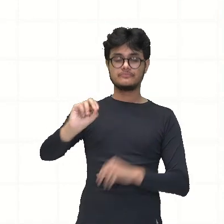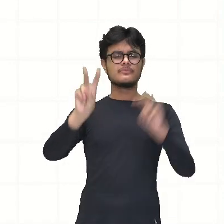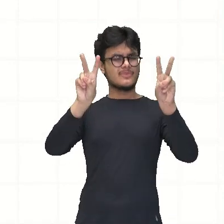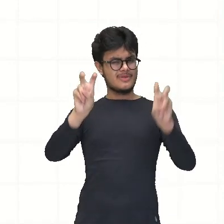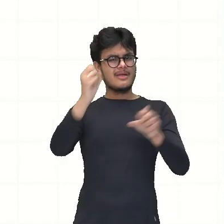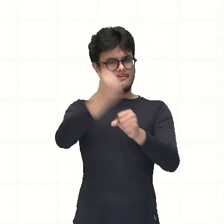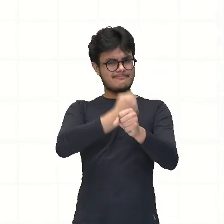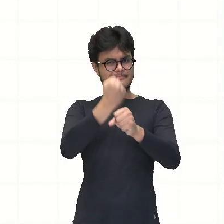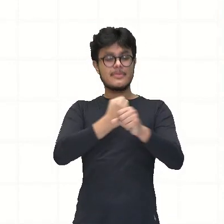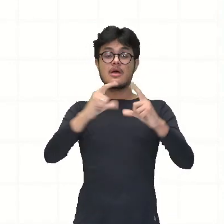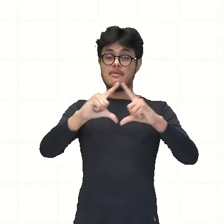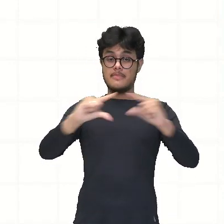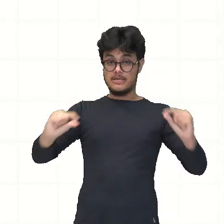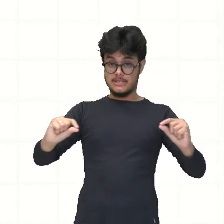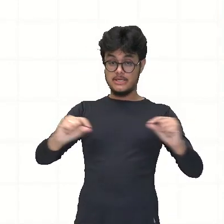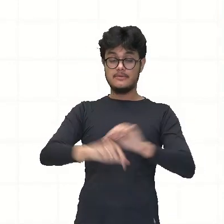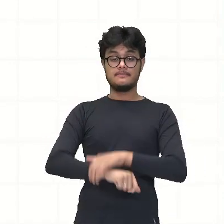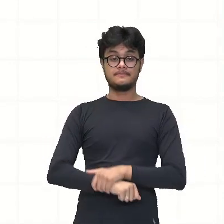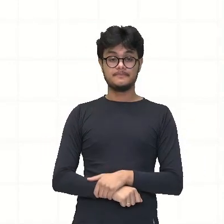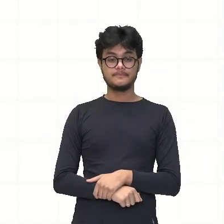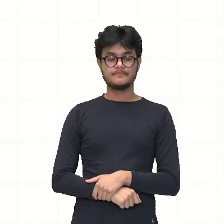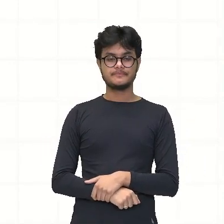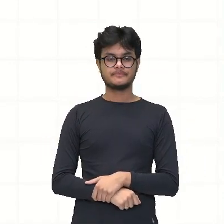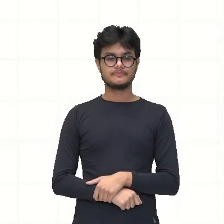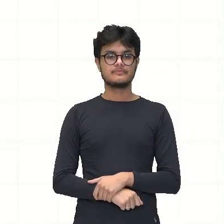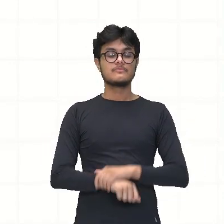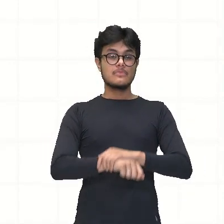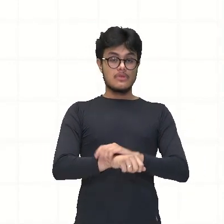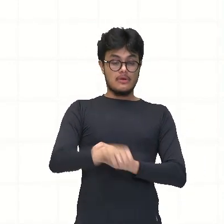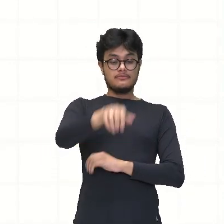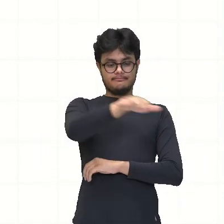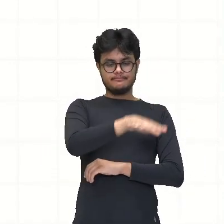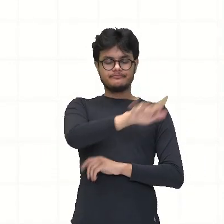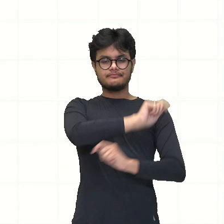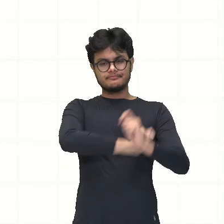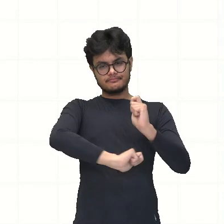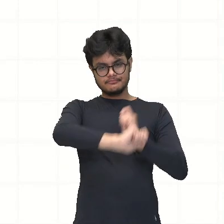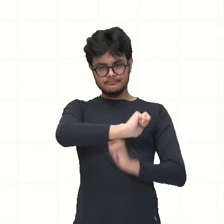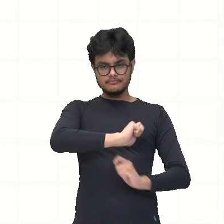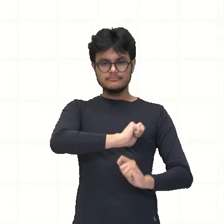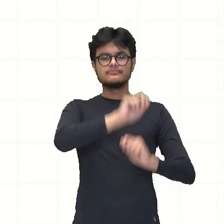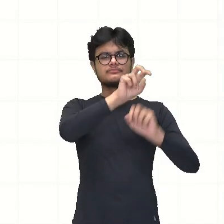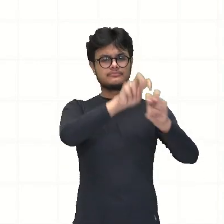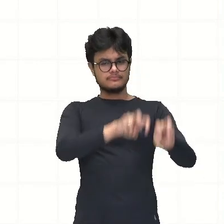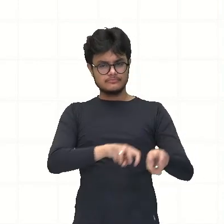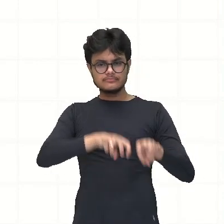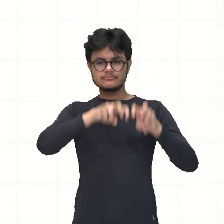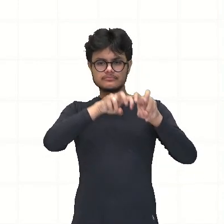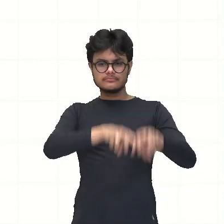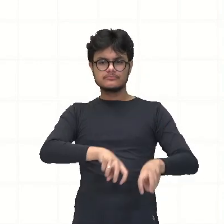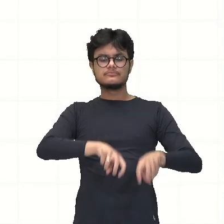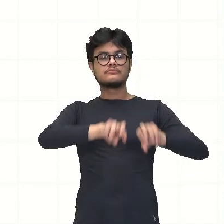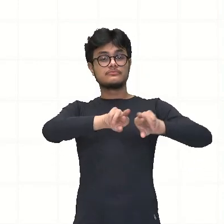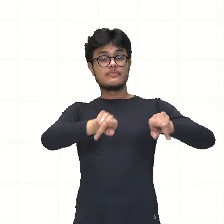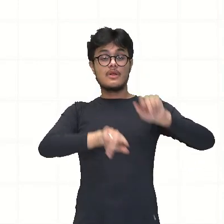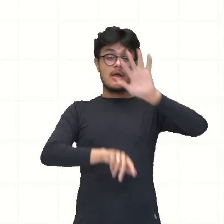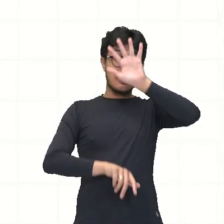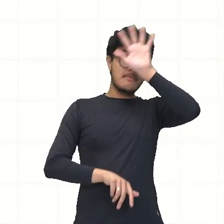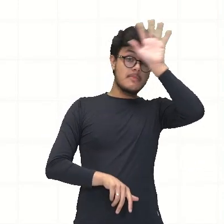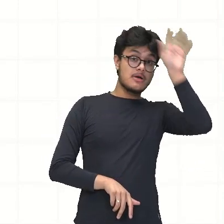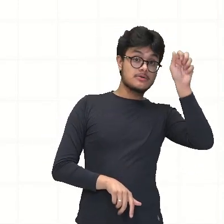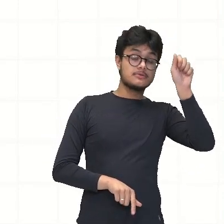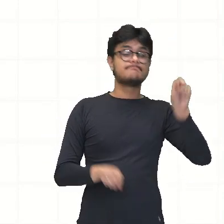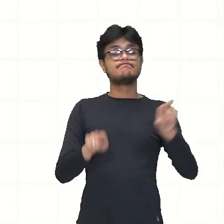destacar a construção de Brasília, nós temos ali as atividades que vão se desenvolver também da pecuária. Para a Amazônia, a gente tem